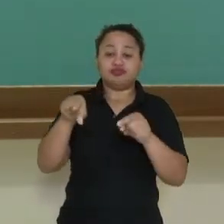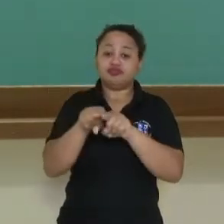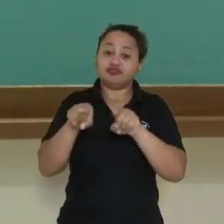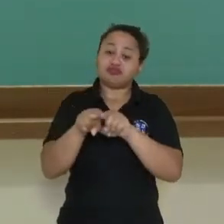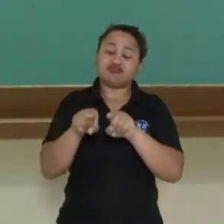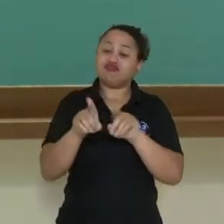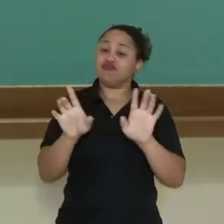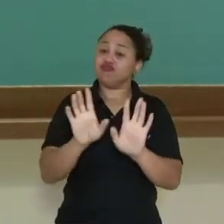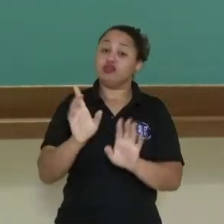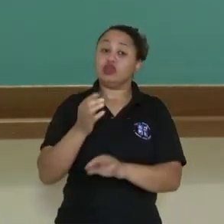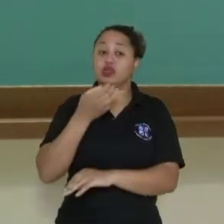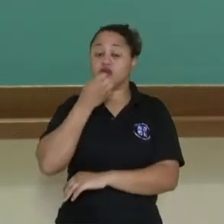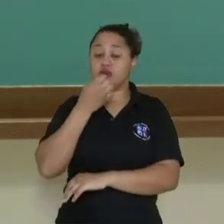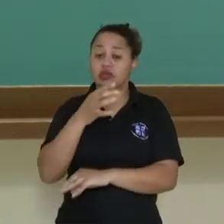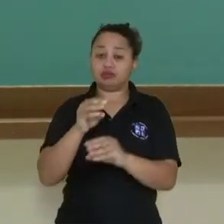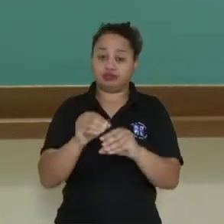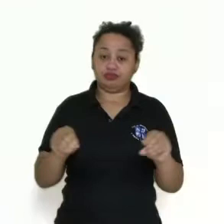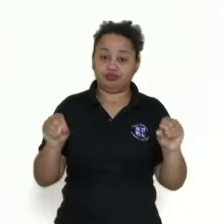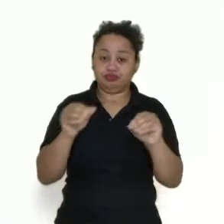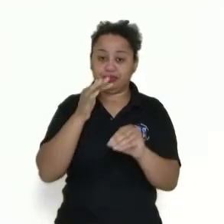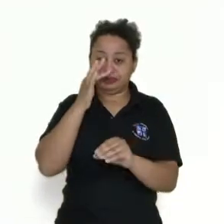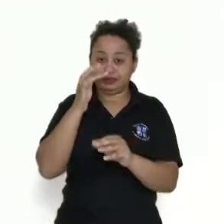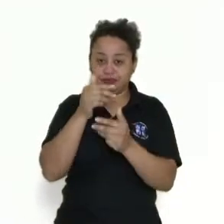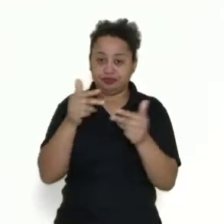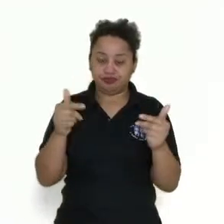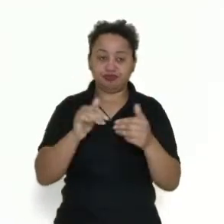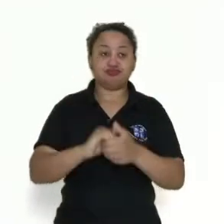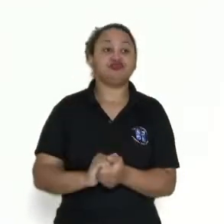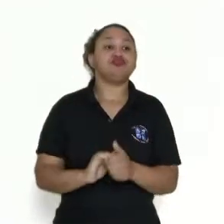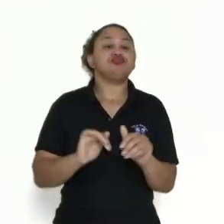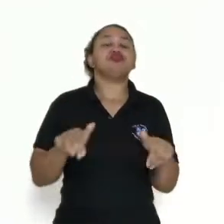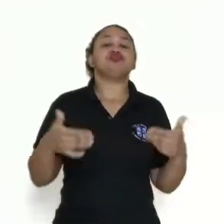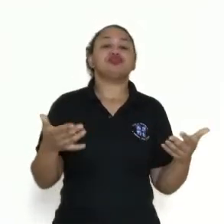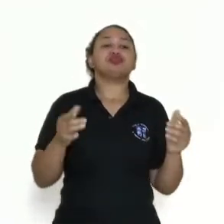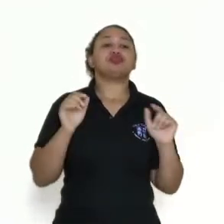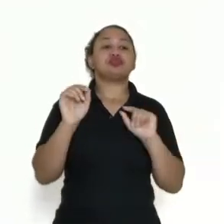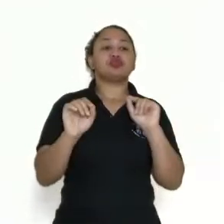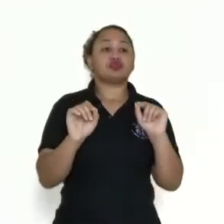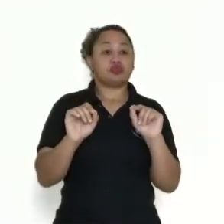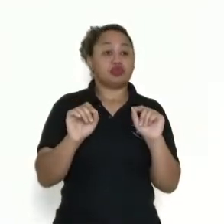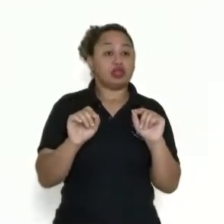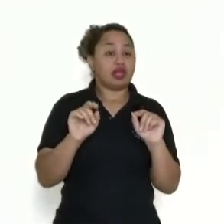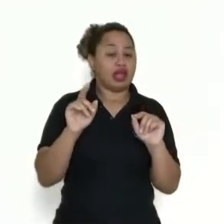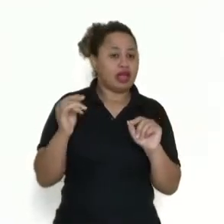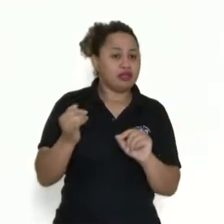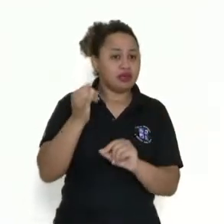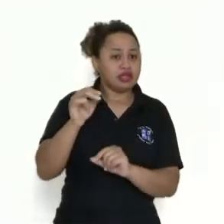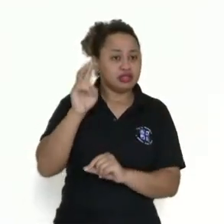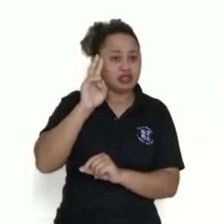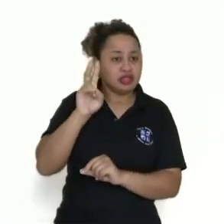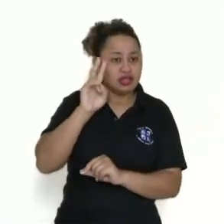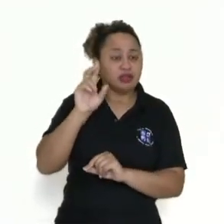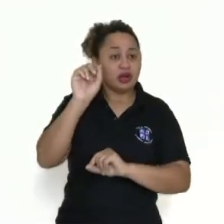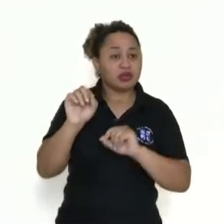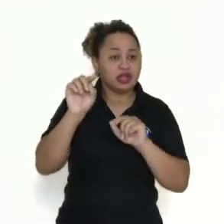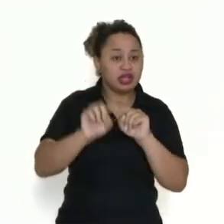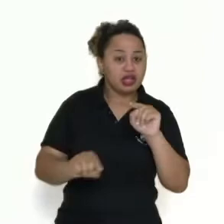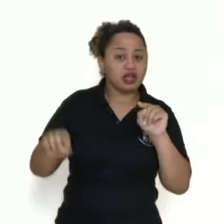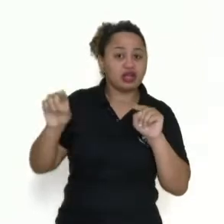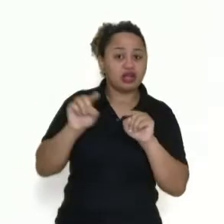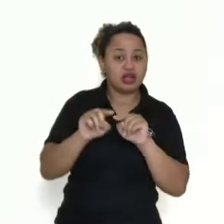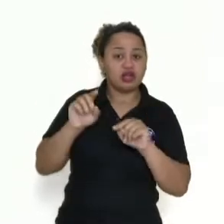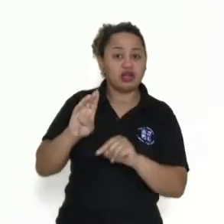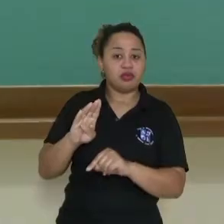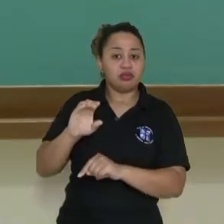juntos ali na sua composição. Então vamos se ligar lá, gente. Você não esqueceu o que é um ciclo